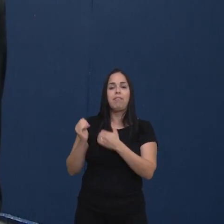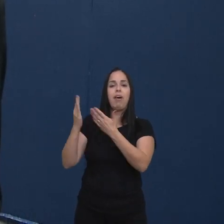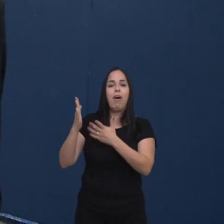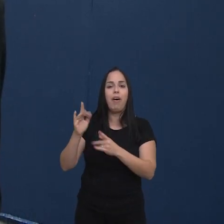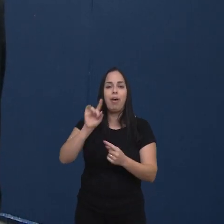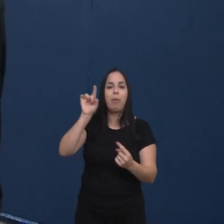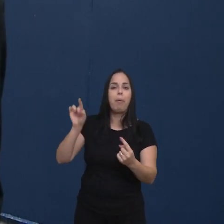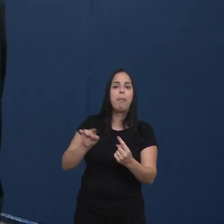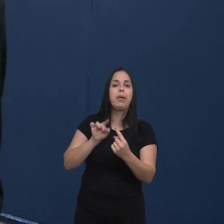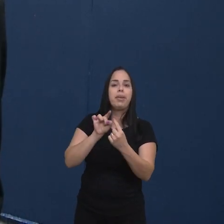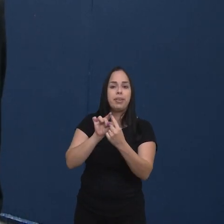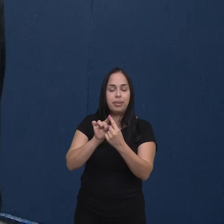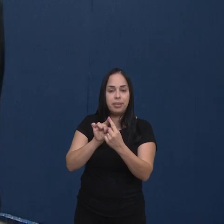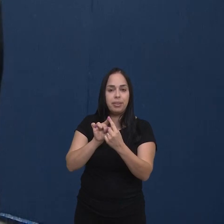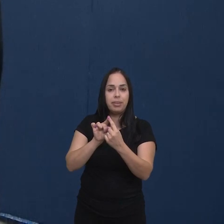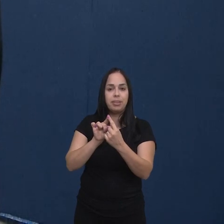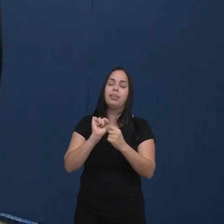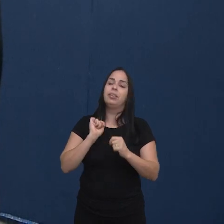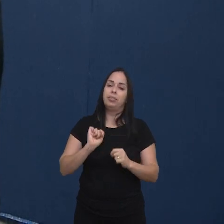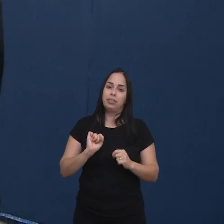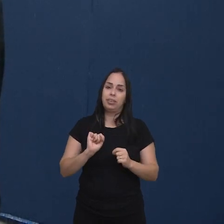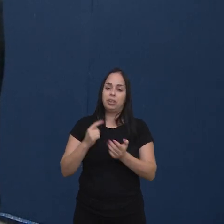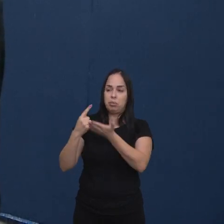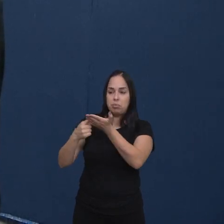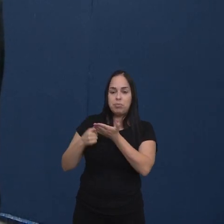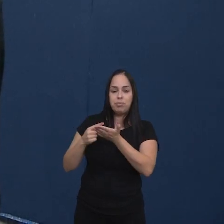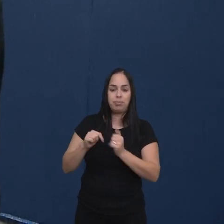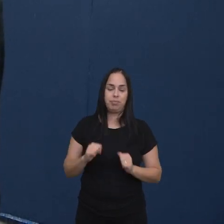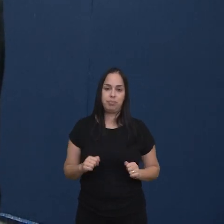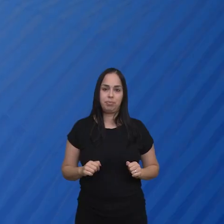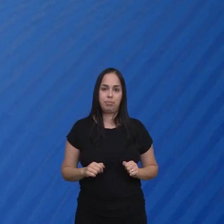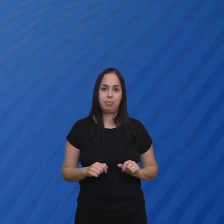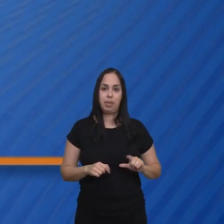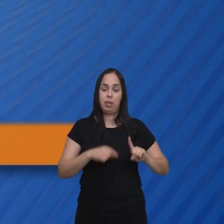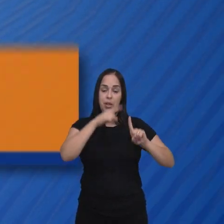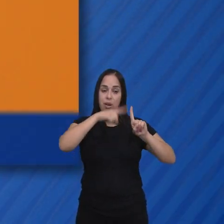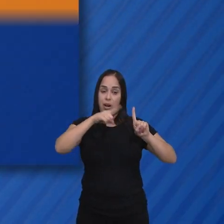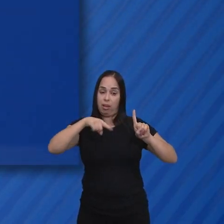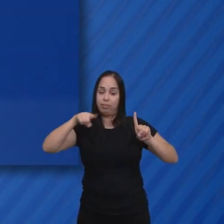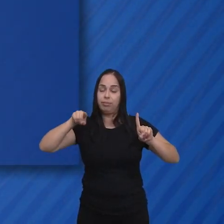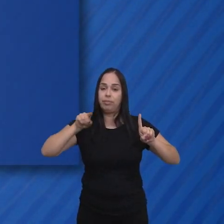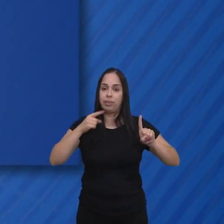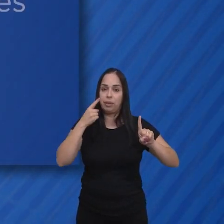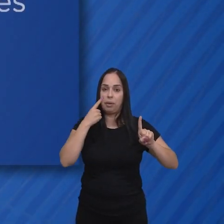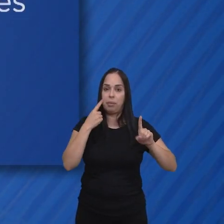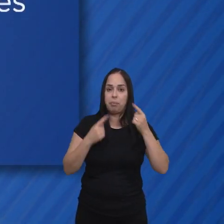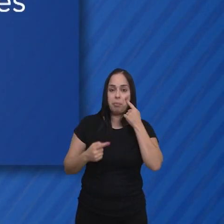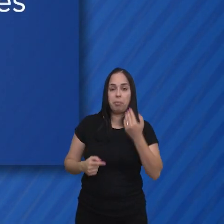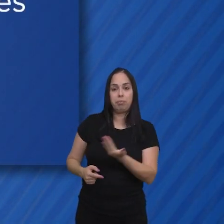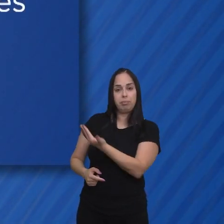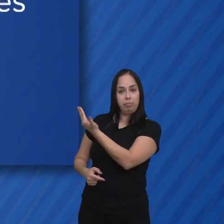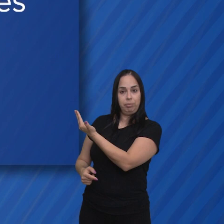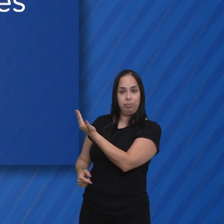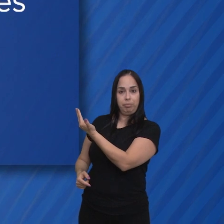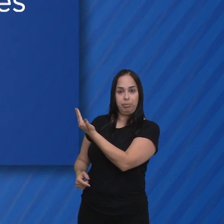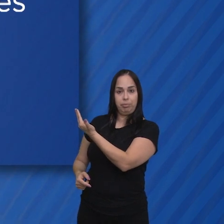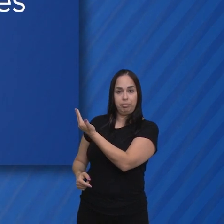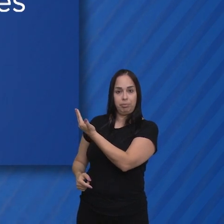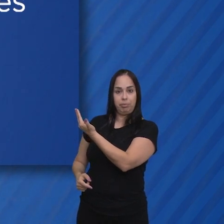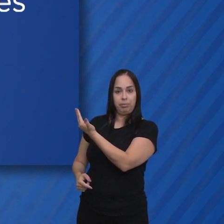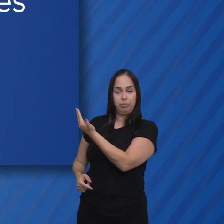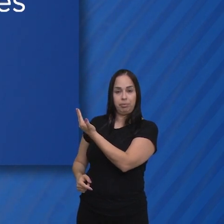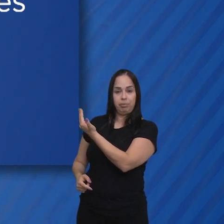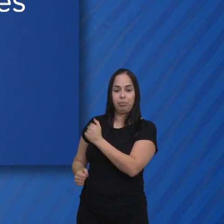internacionalmente as metas a que o país se comprometeu. Um levantamento do IBGE apontou que